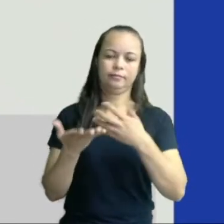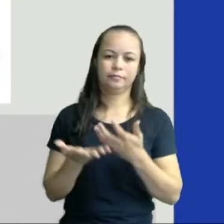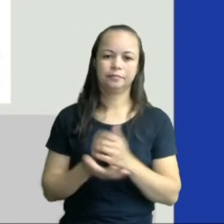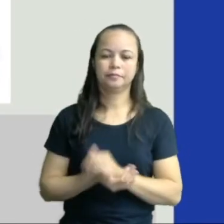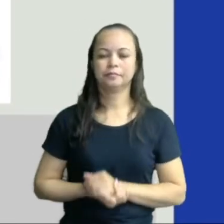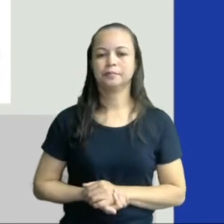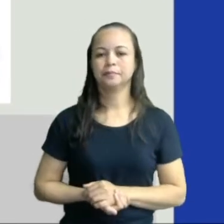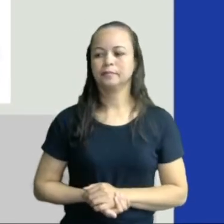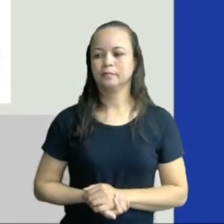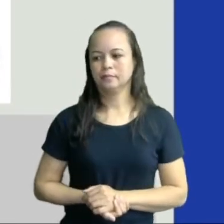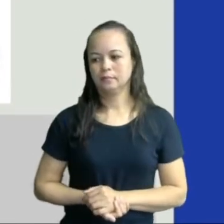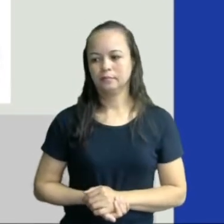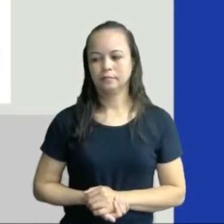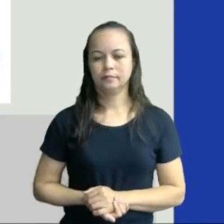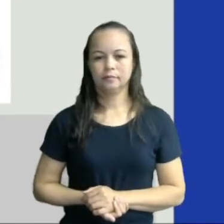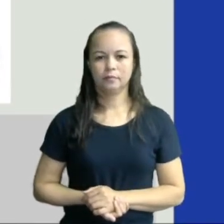verem.